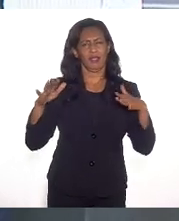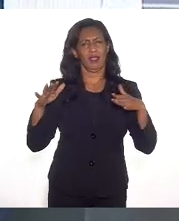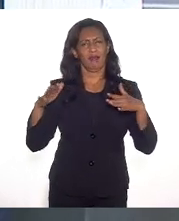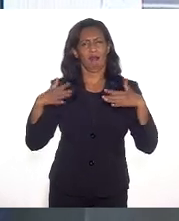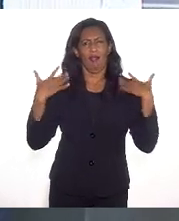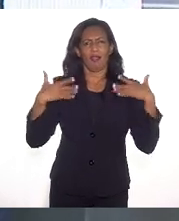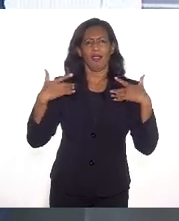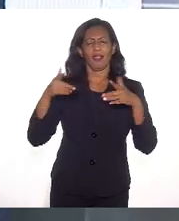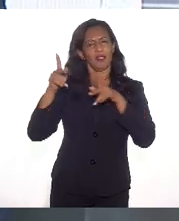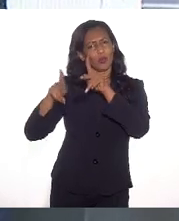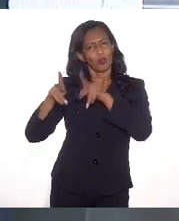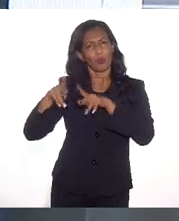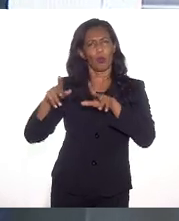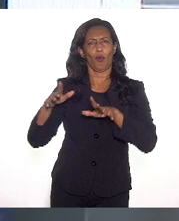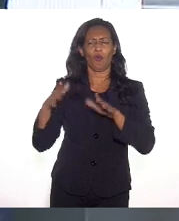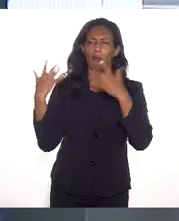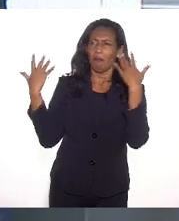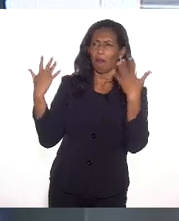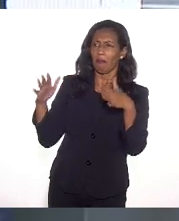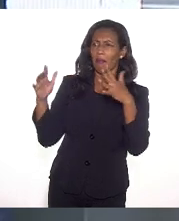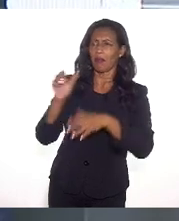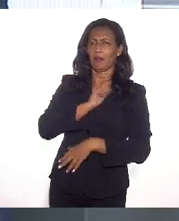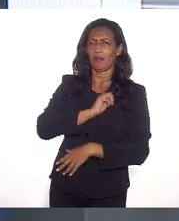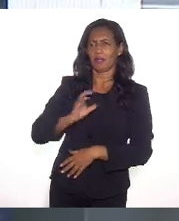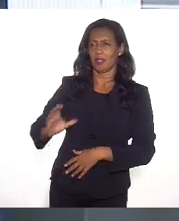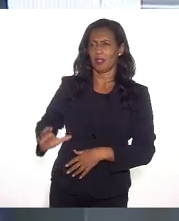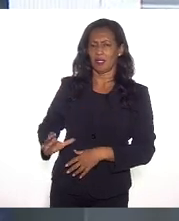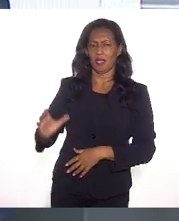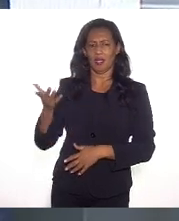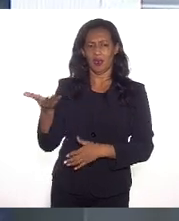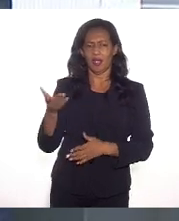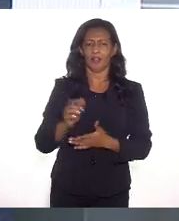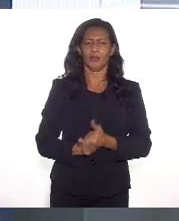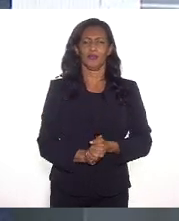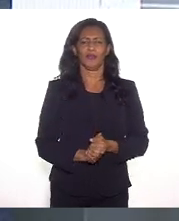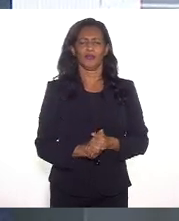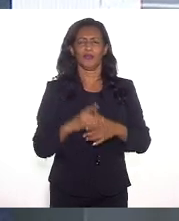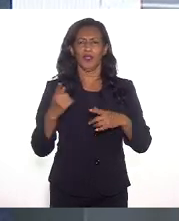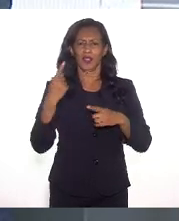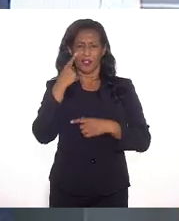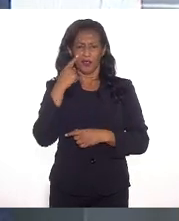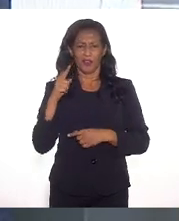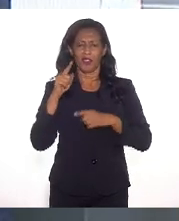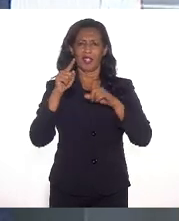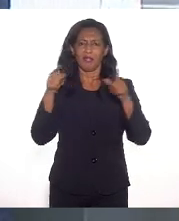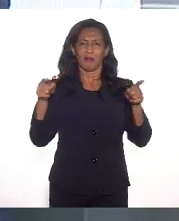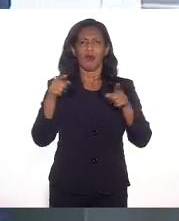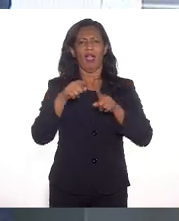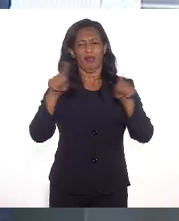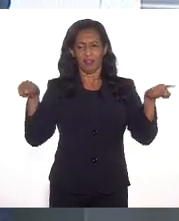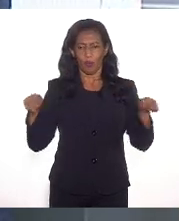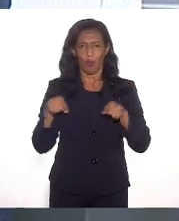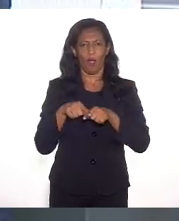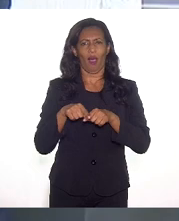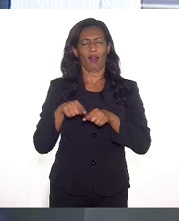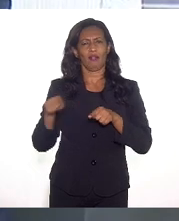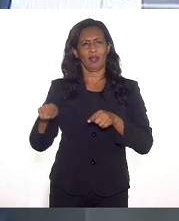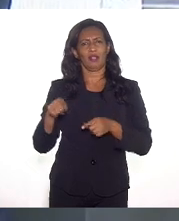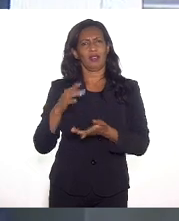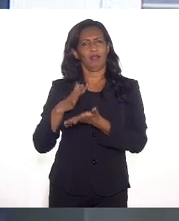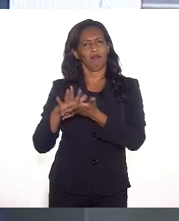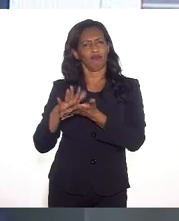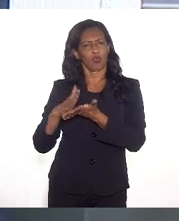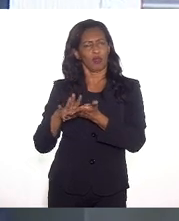nosso presente. Parabéns, presidente André, por abrir sua quadra hoje, uma das belas quadras do Rio de Janeiro, para receber esse grande